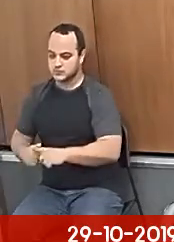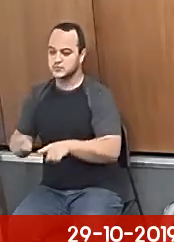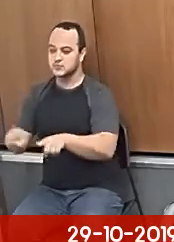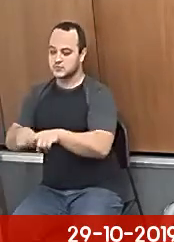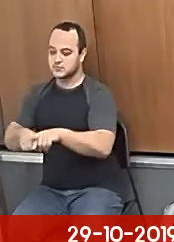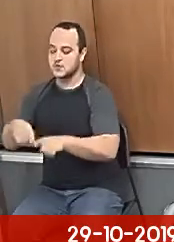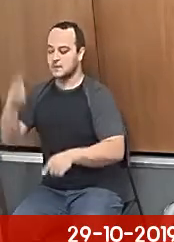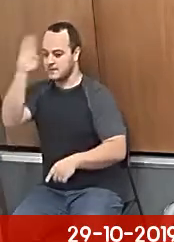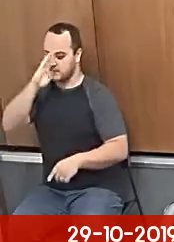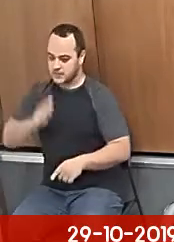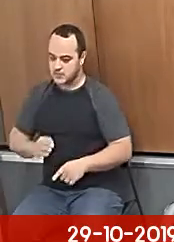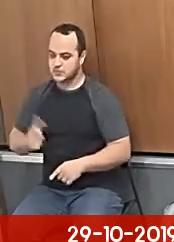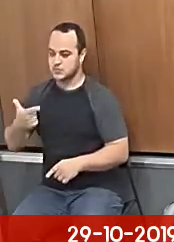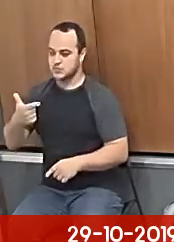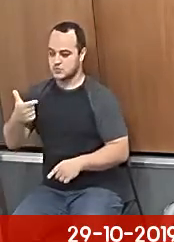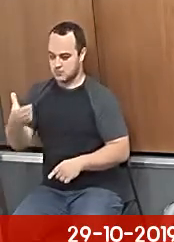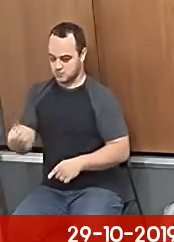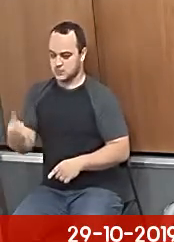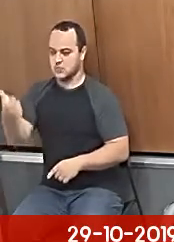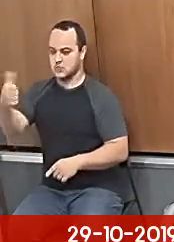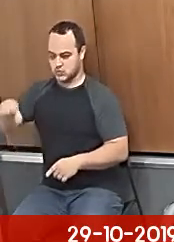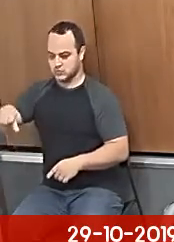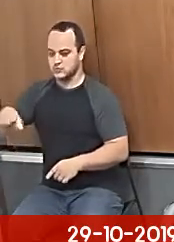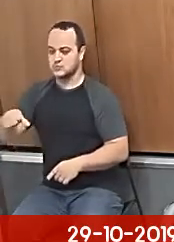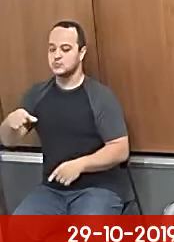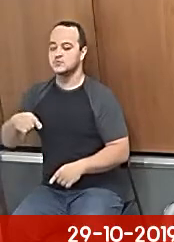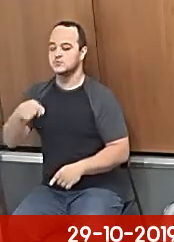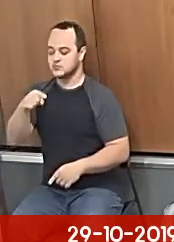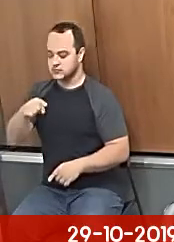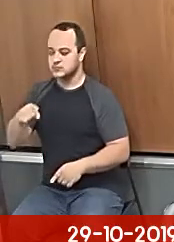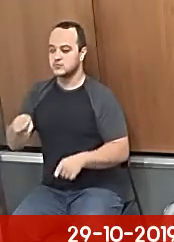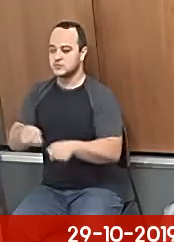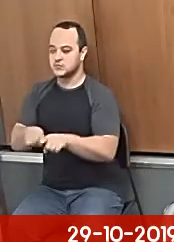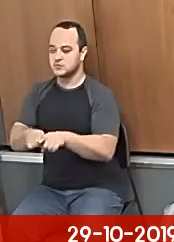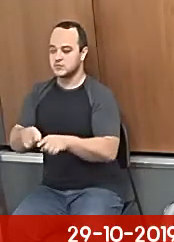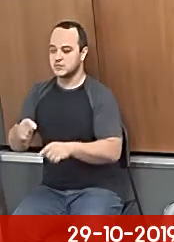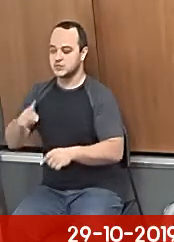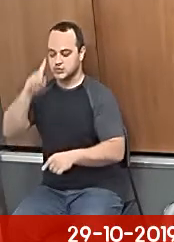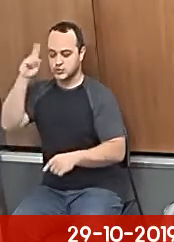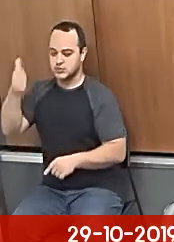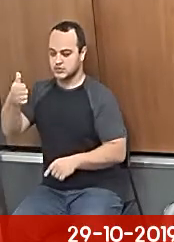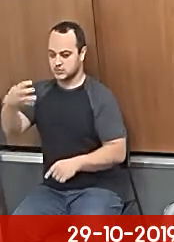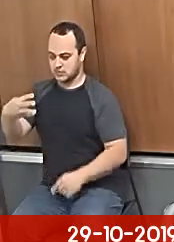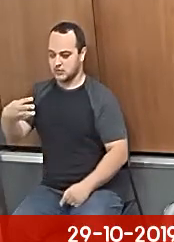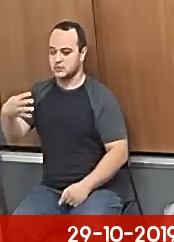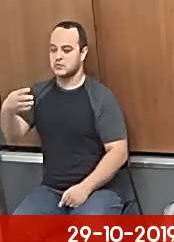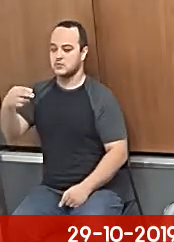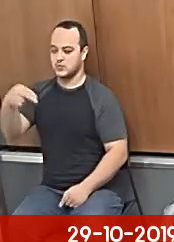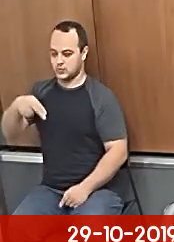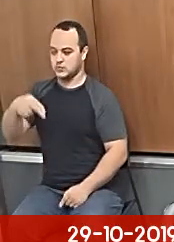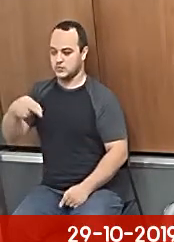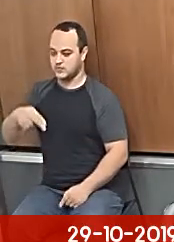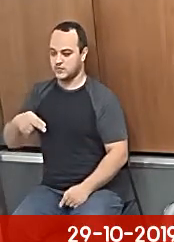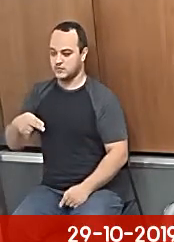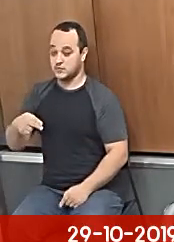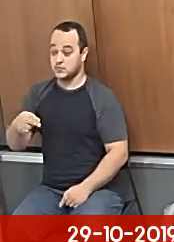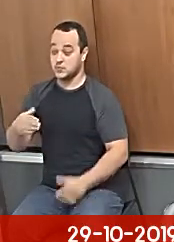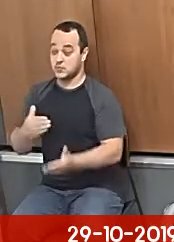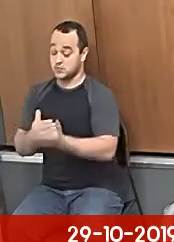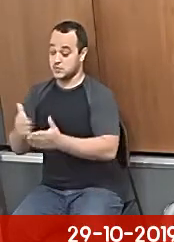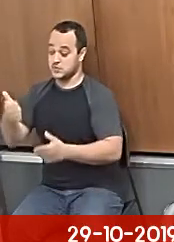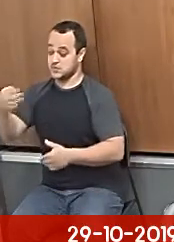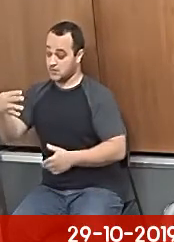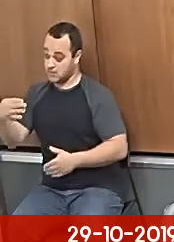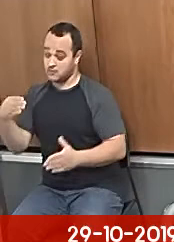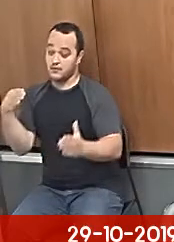Brasileiro em 2019 no Paraná, agora... É, dia 14 de novembro, 14 a 17 de novembro.